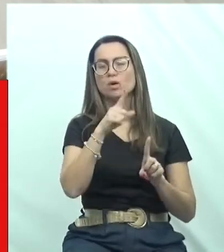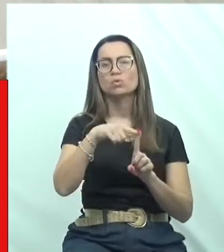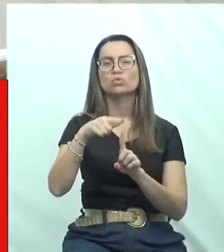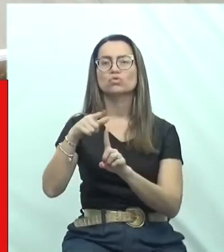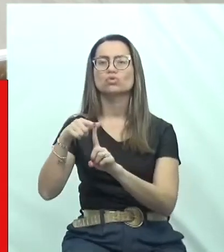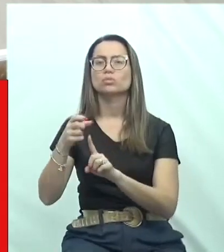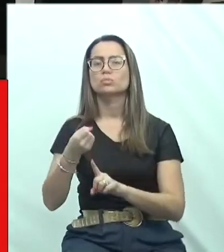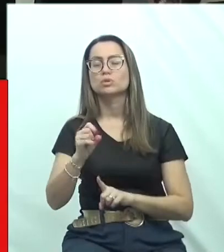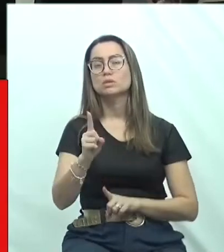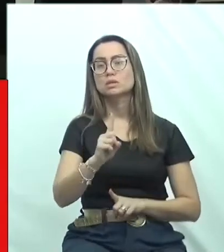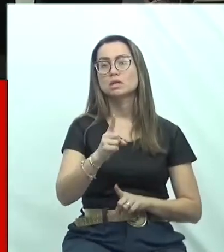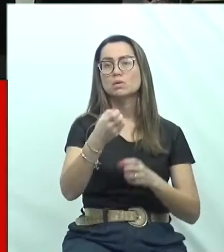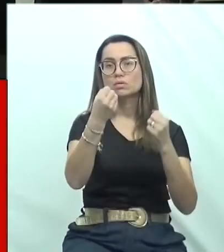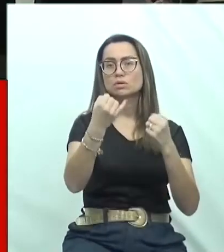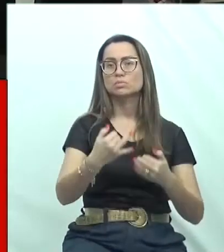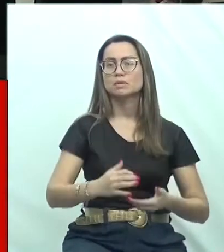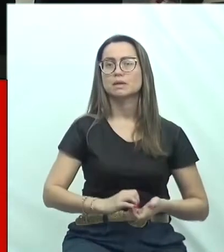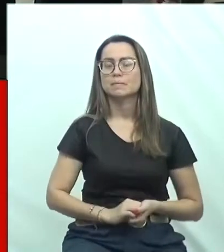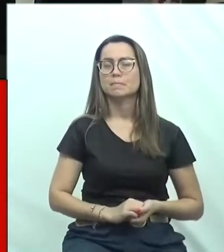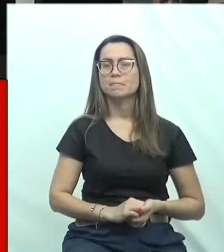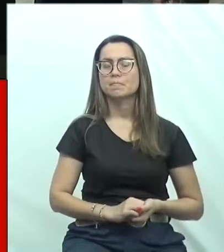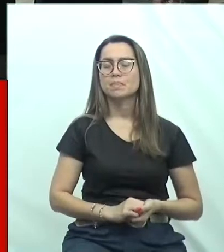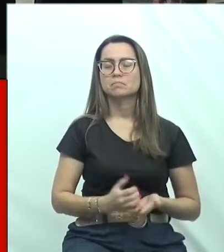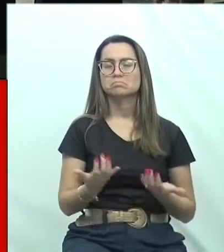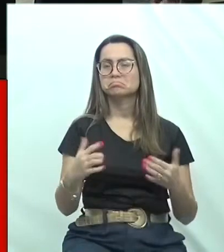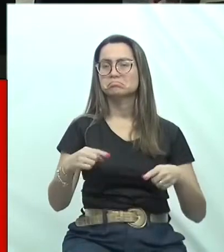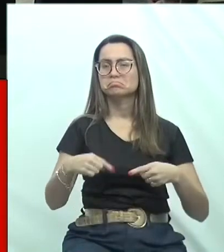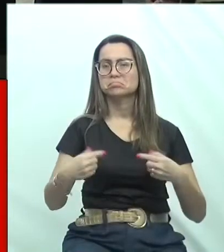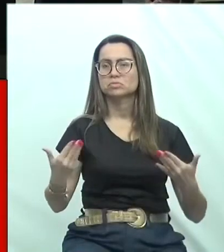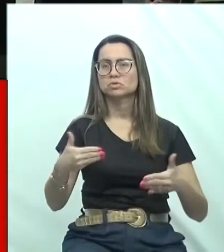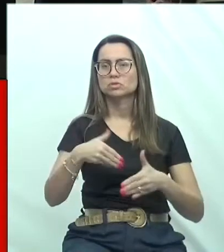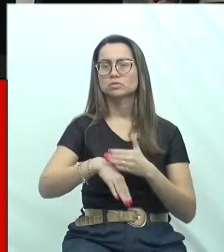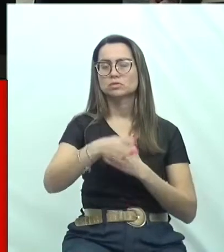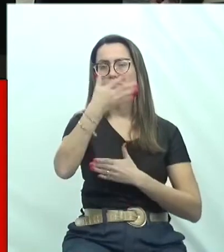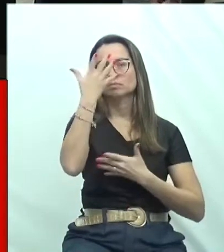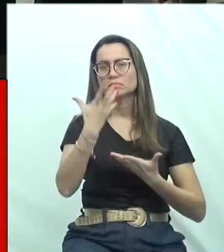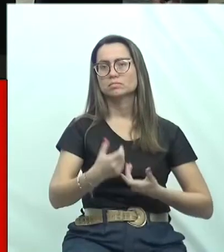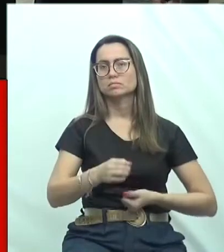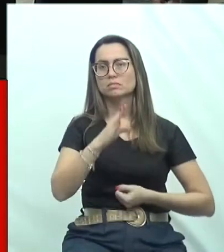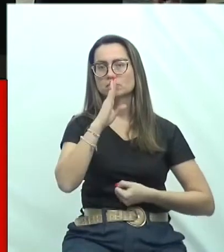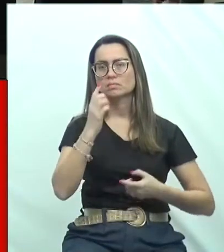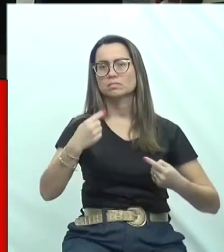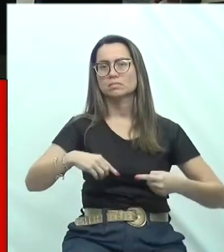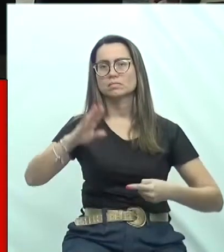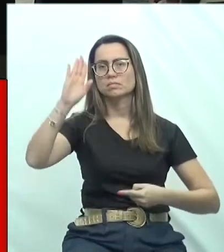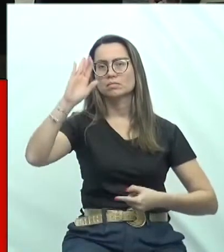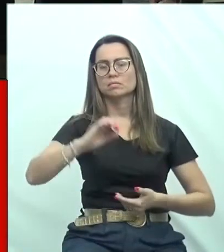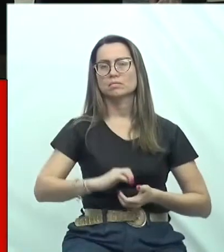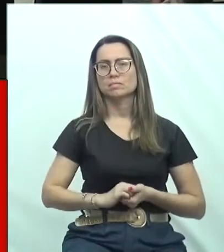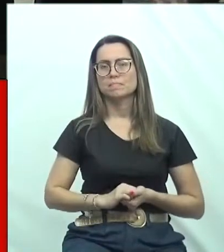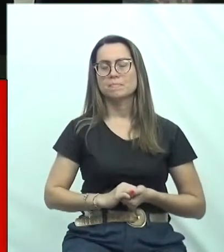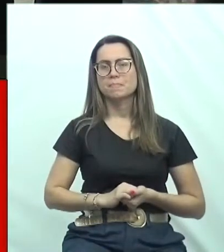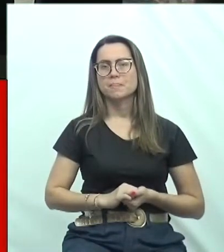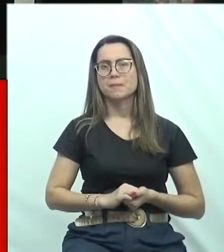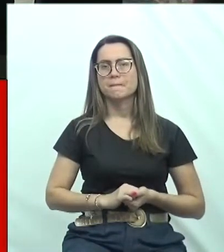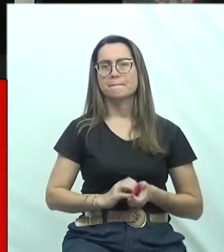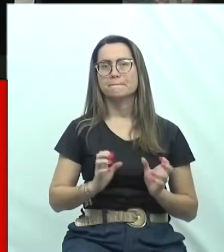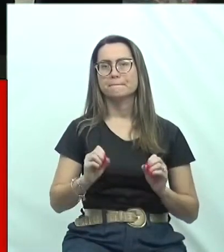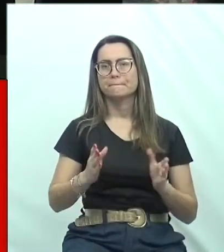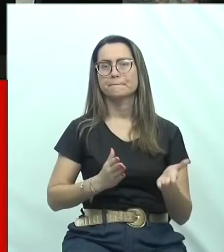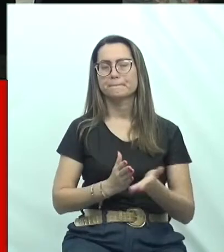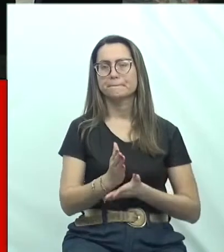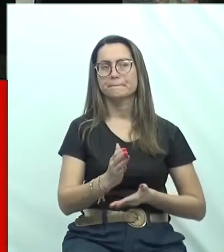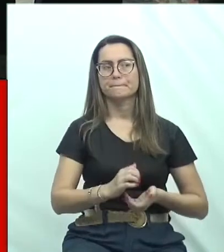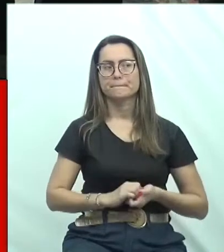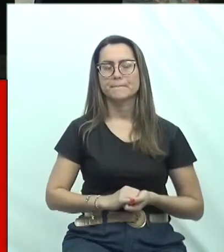O requerimento está em discussão. Não havendo quem queira discutir, está em votação. Se favorável, permaneça como estão, os contrários se manifestem. Aprovado